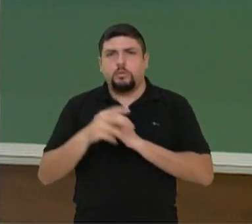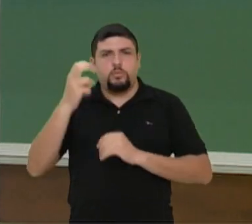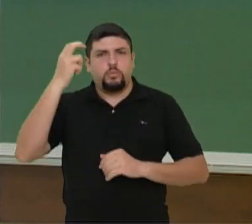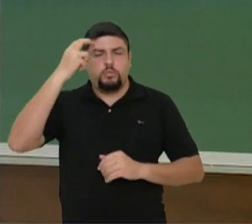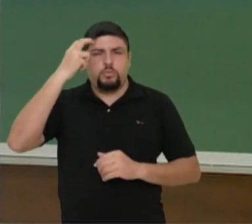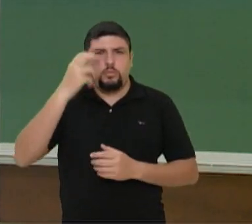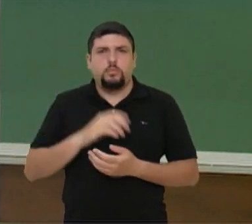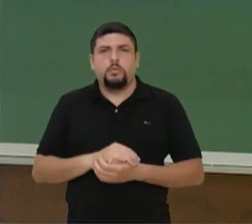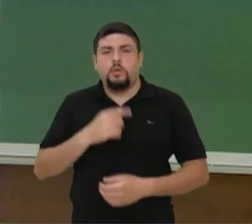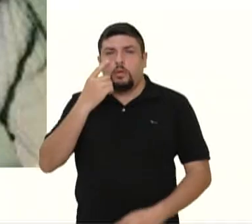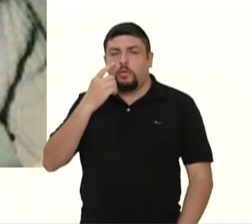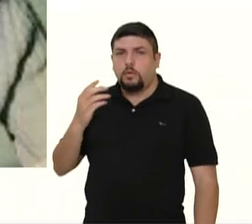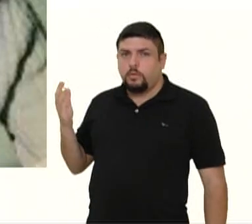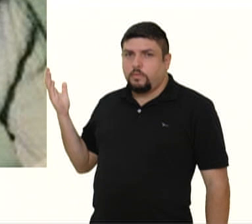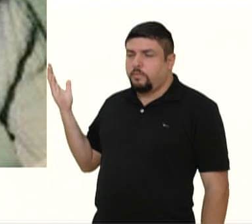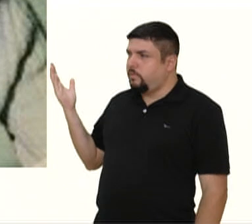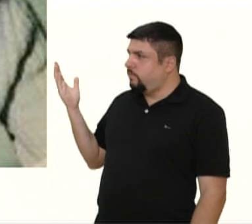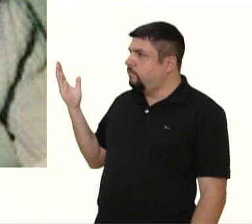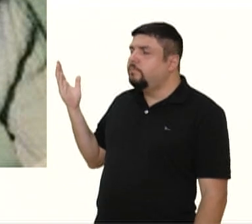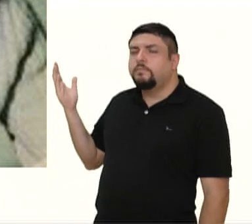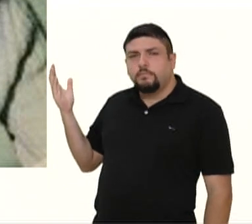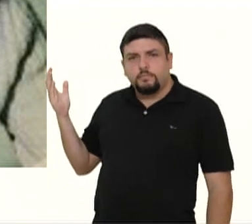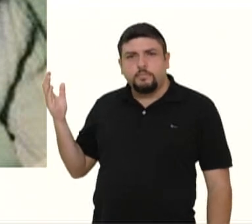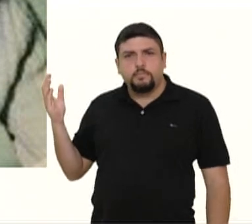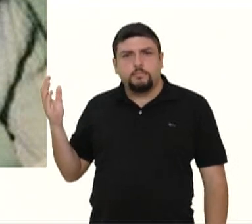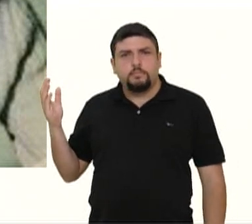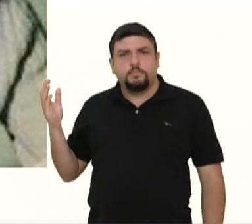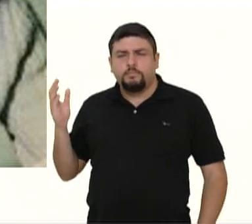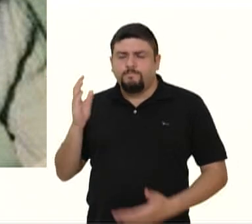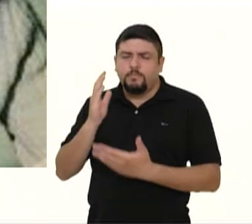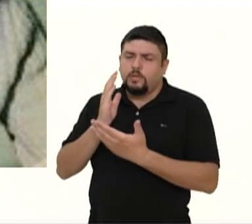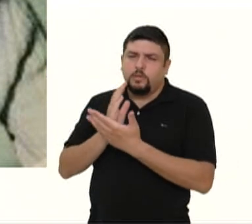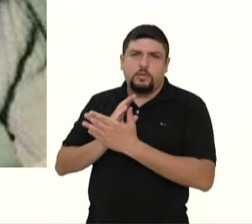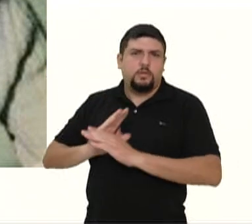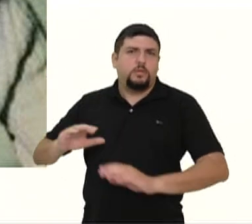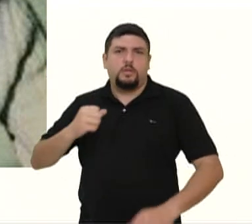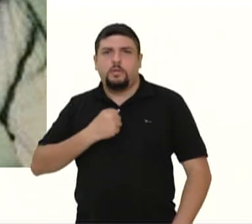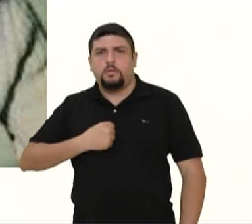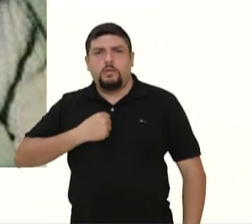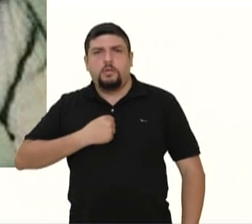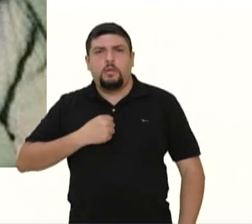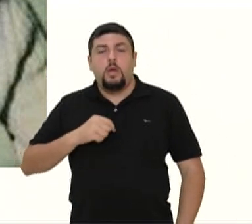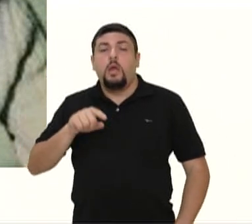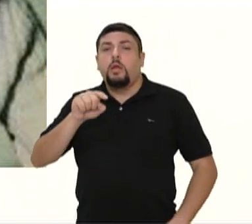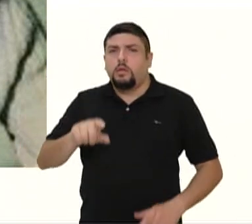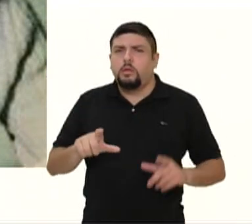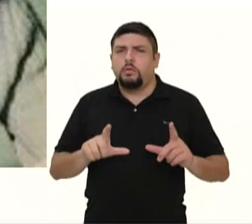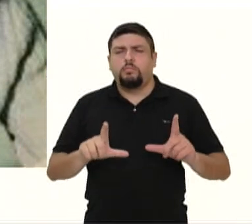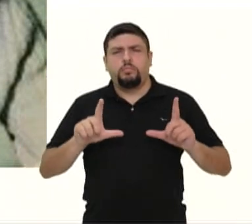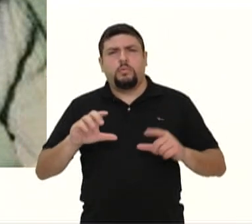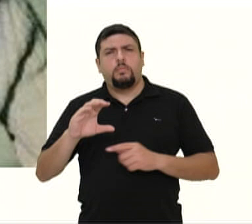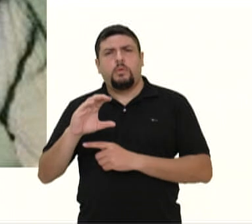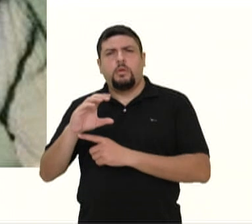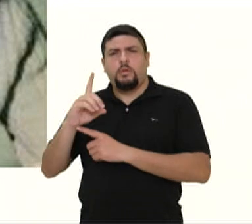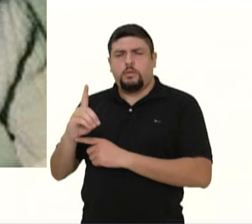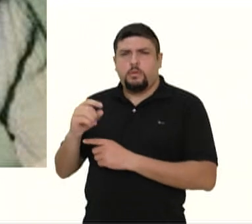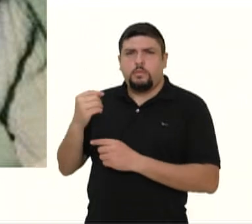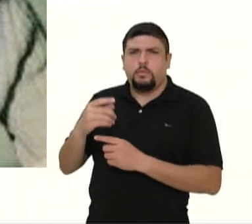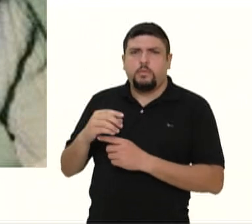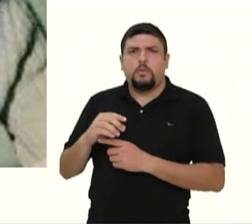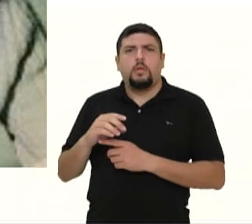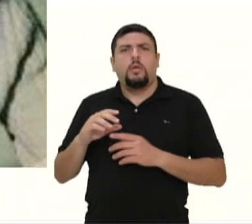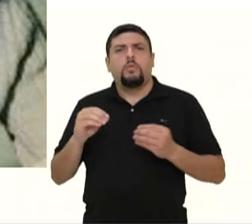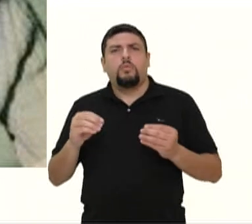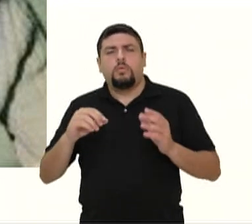disco fundamental, Chega de Saudade, de João Gilberto, considerado aí um marco na bossa nova brasileira.